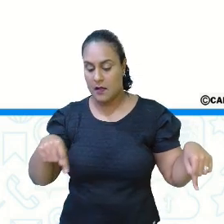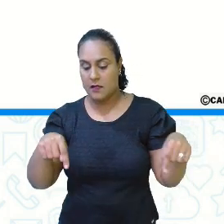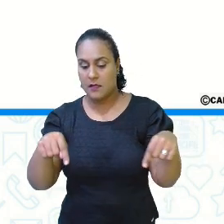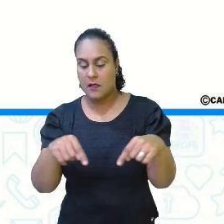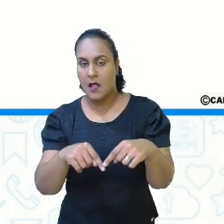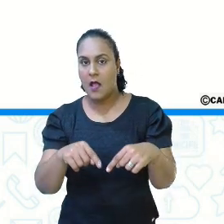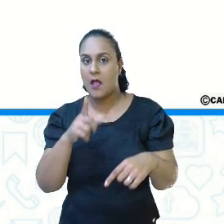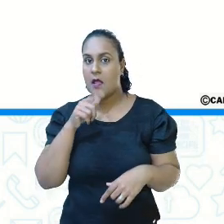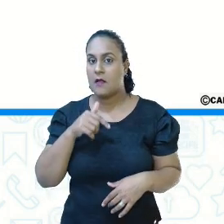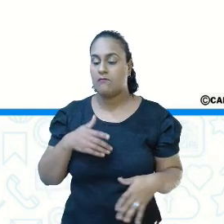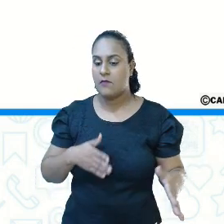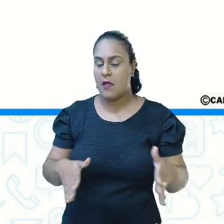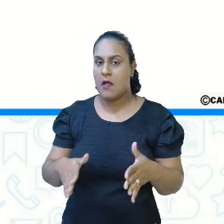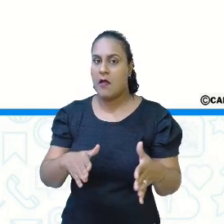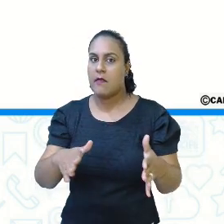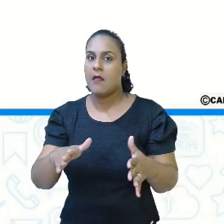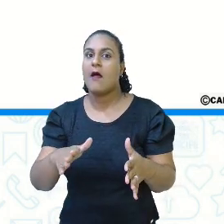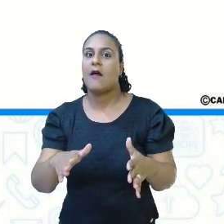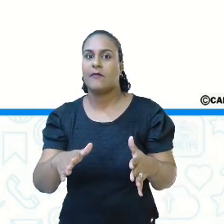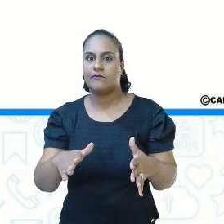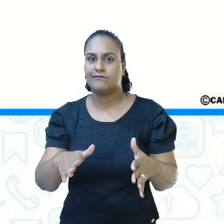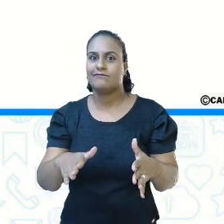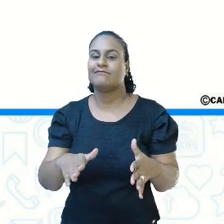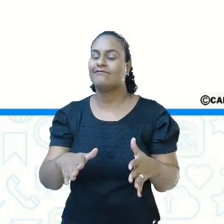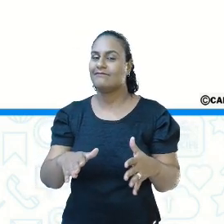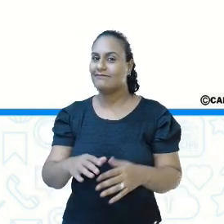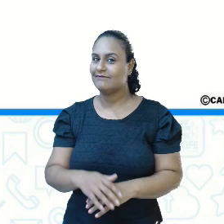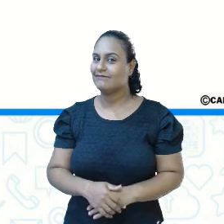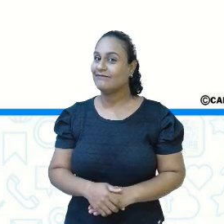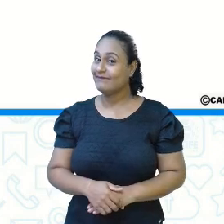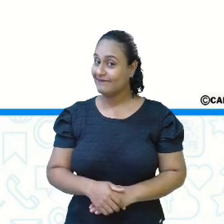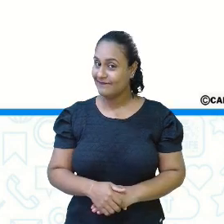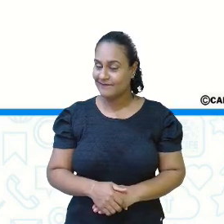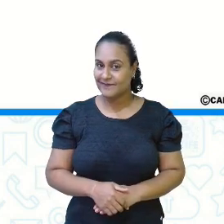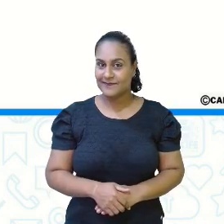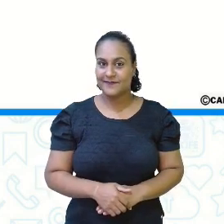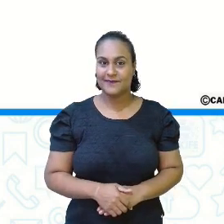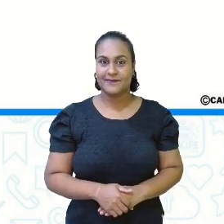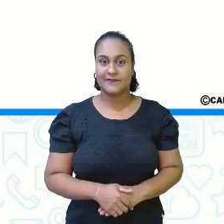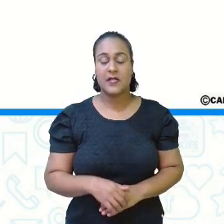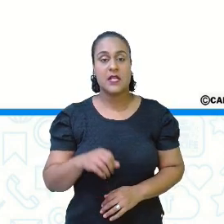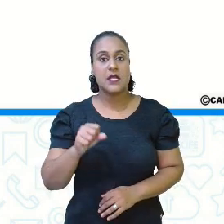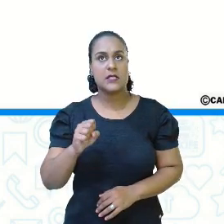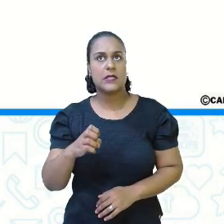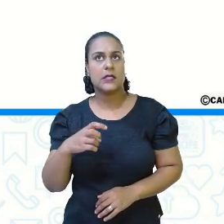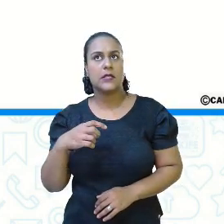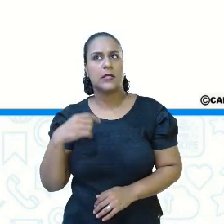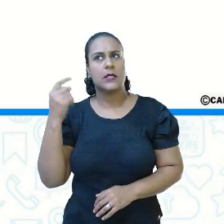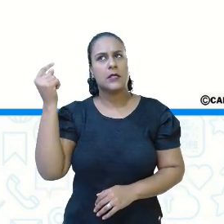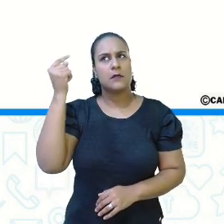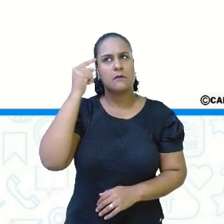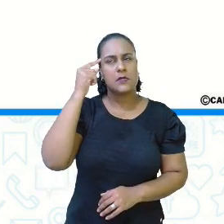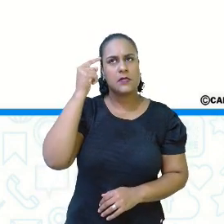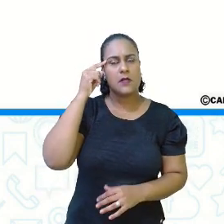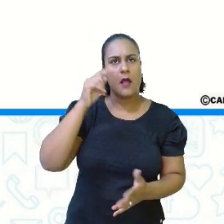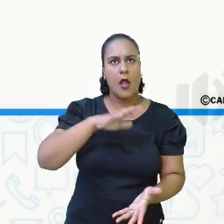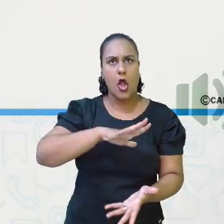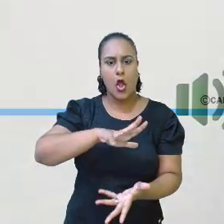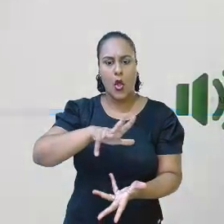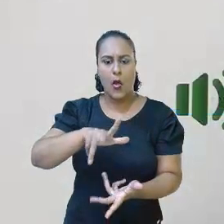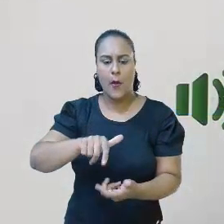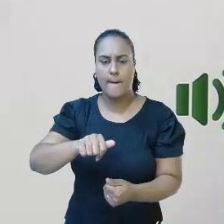reservatórios e bacias hidrográficas. Ou seja, se pensarmos que o nosso planeta